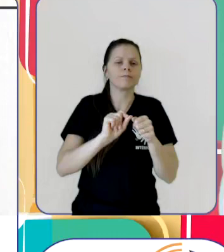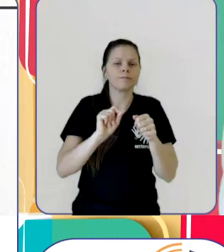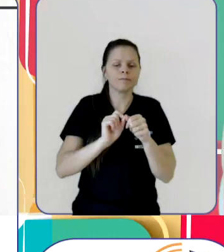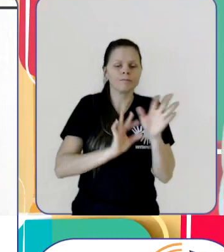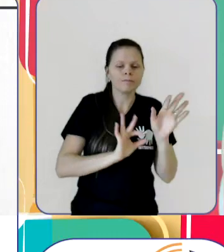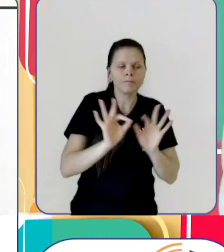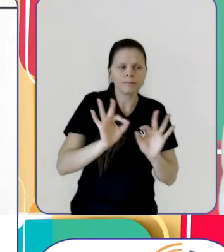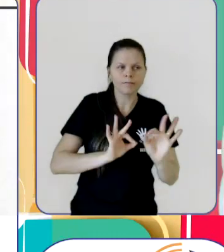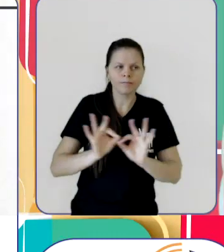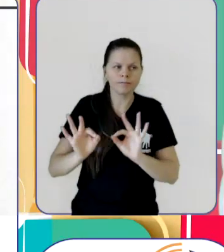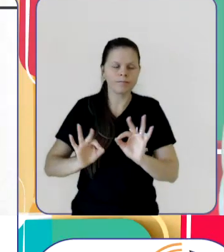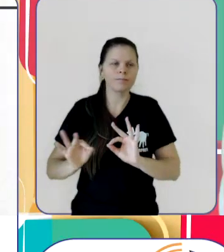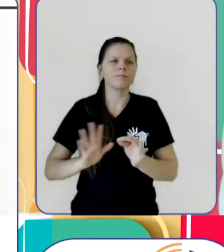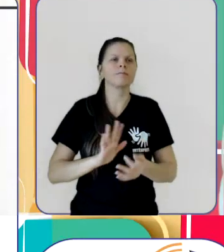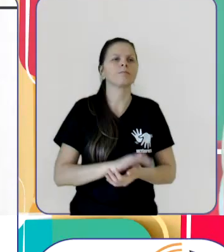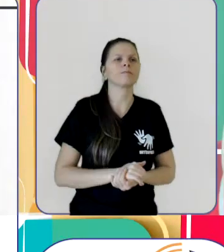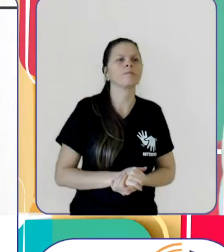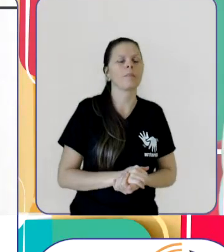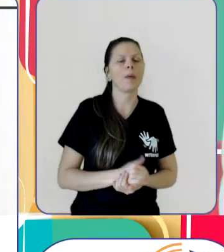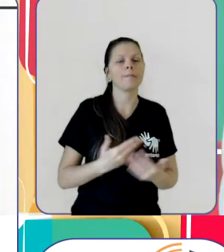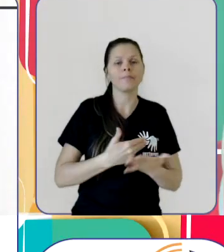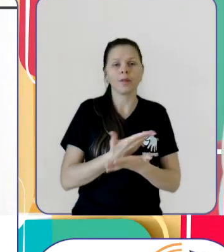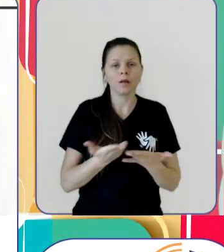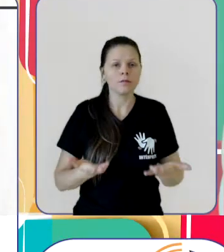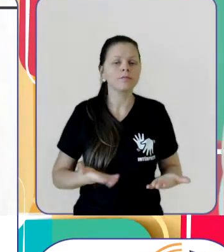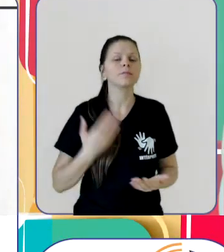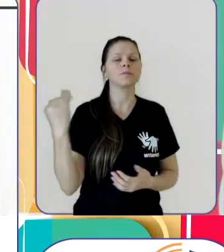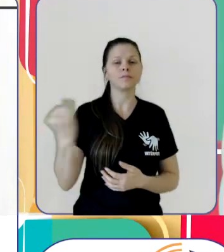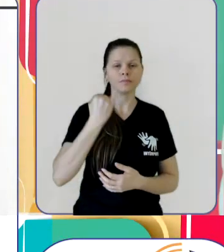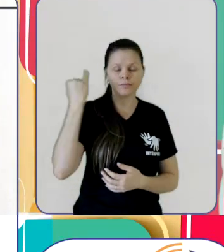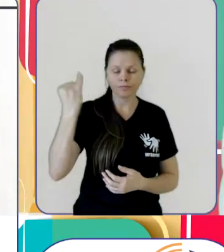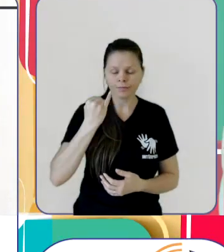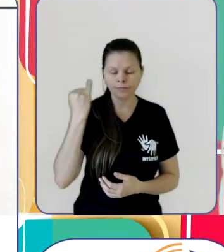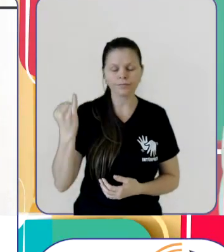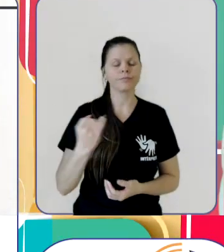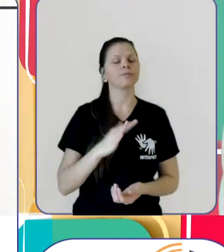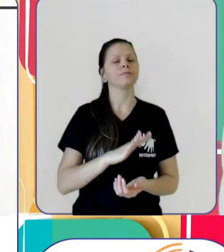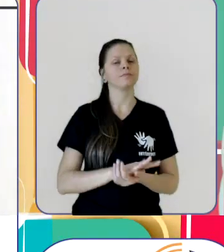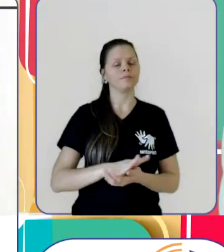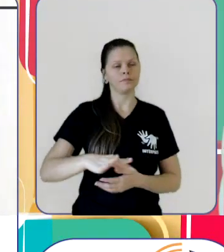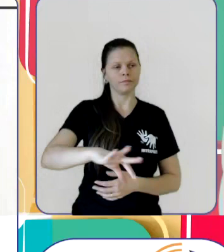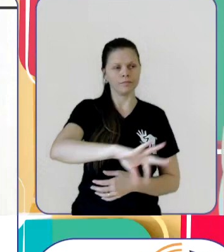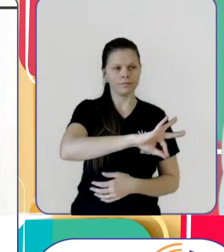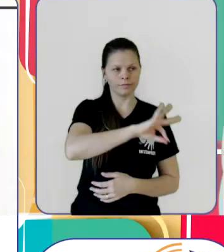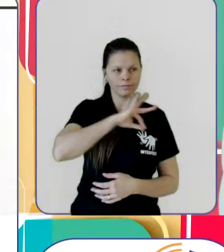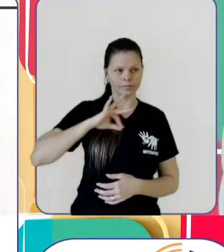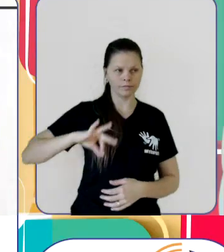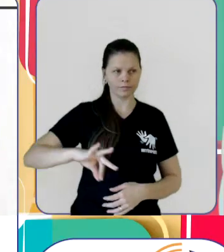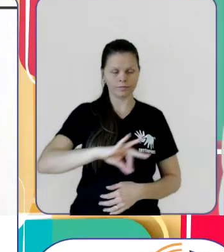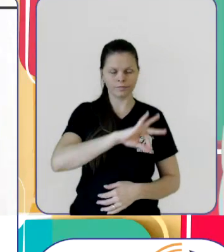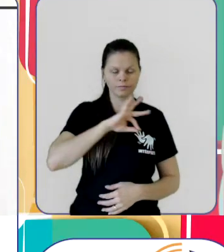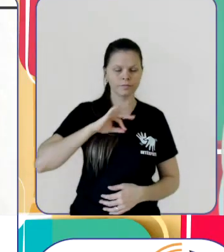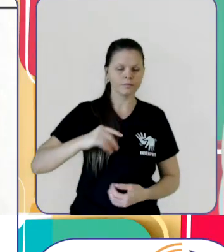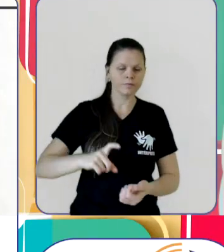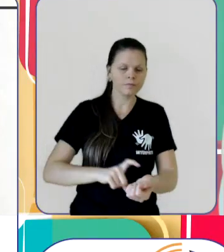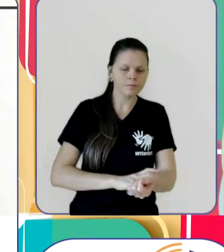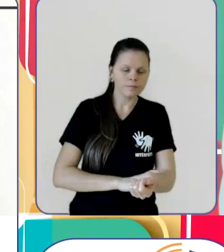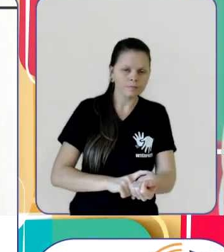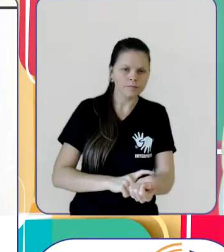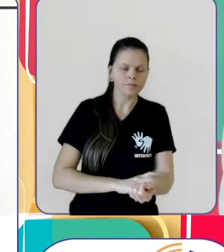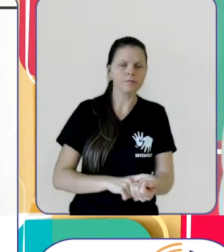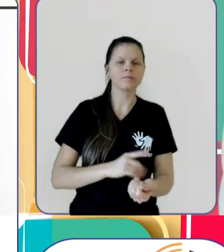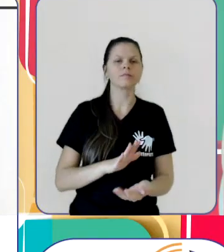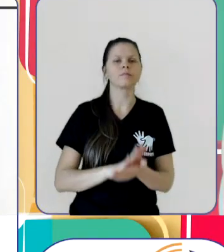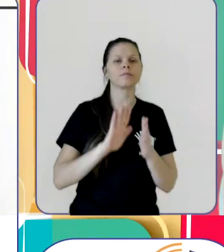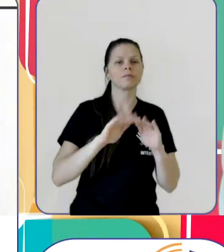minerais, de cálcio, de fosfato, que são fundamentais para o funcionamento das células e devem estar presentes no sangue. Então, quando a gente